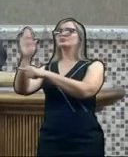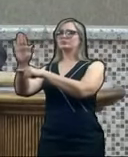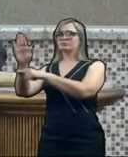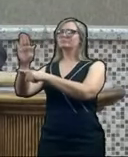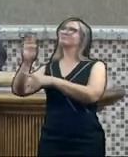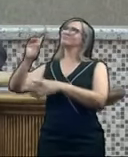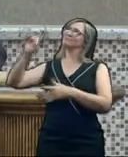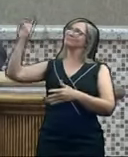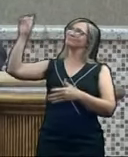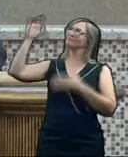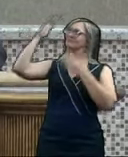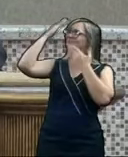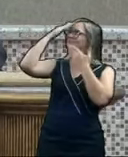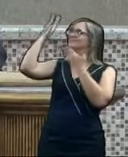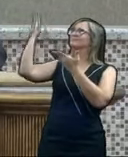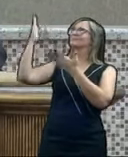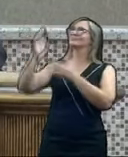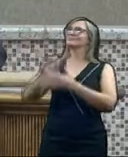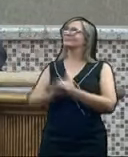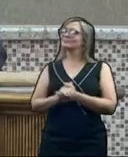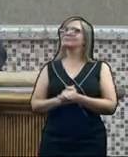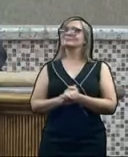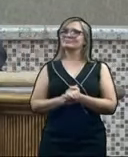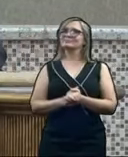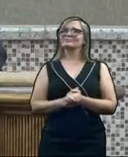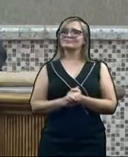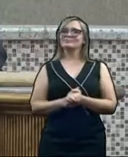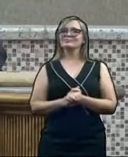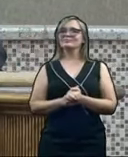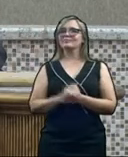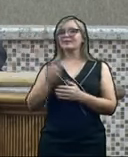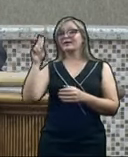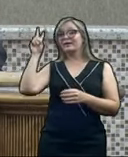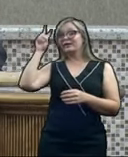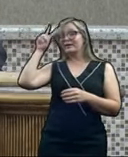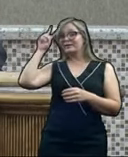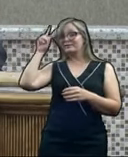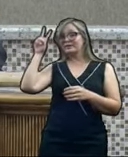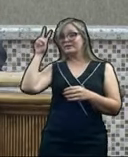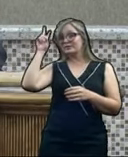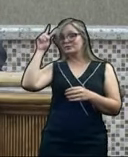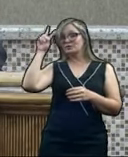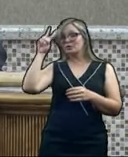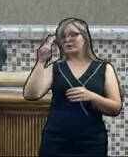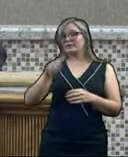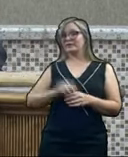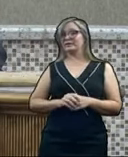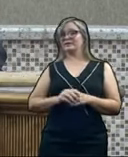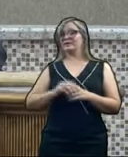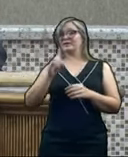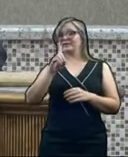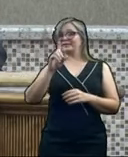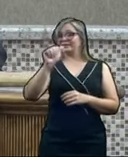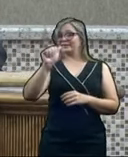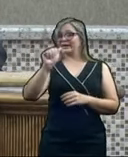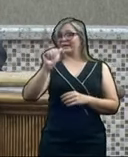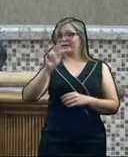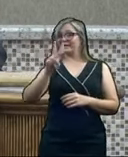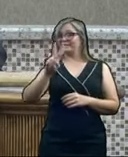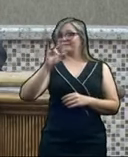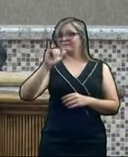e lá quanto Davi foi levar a Arca da Aliança de volta para Jerusalém quanto